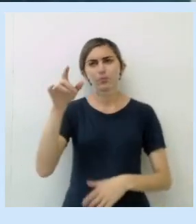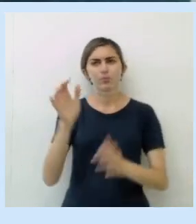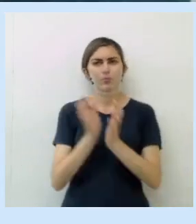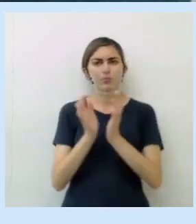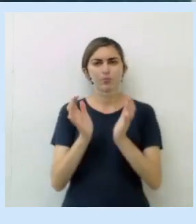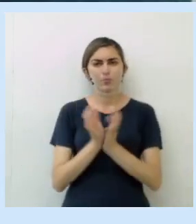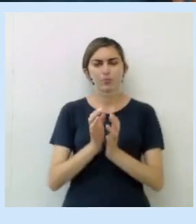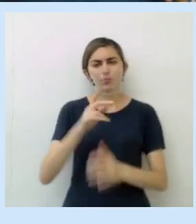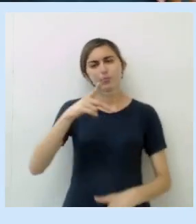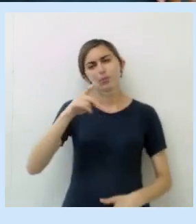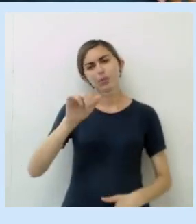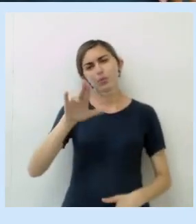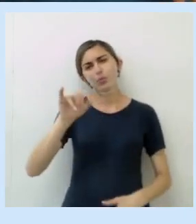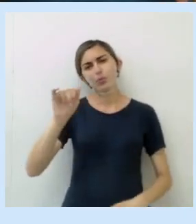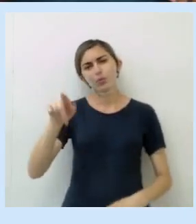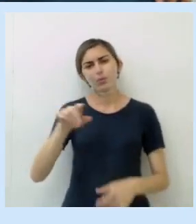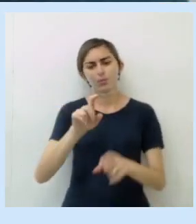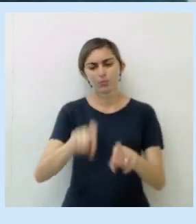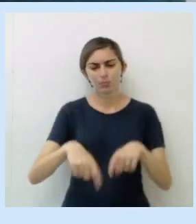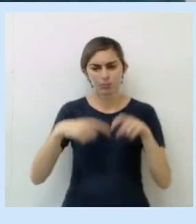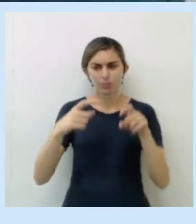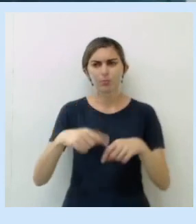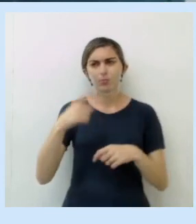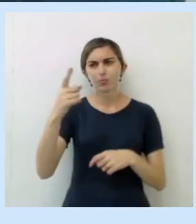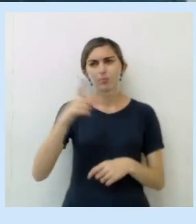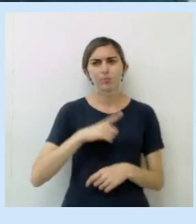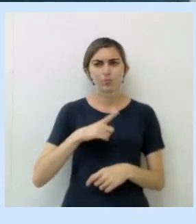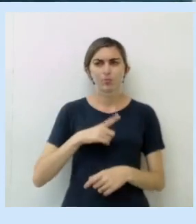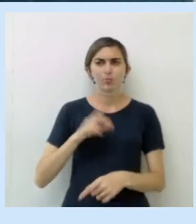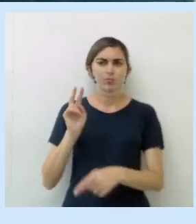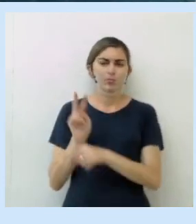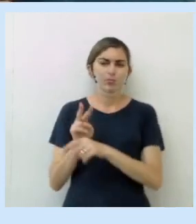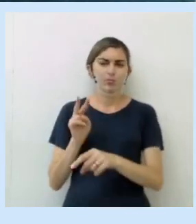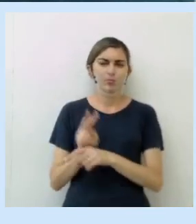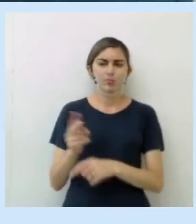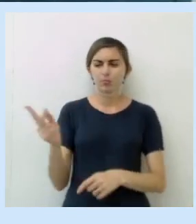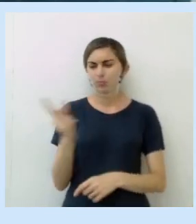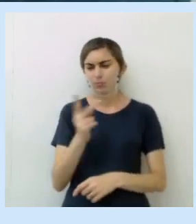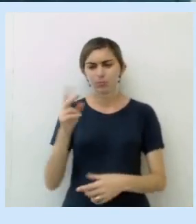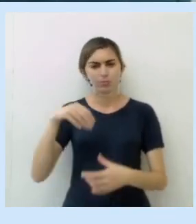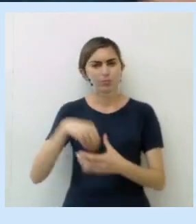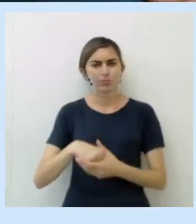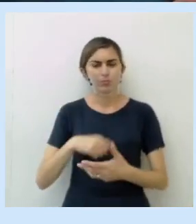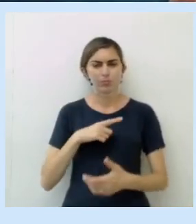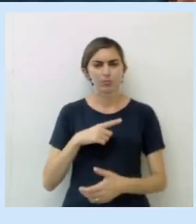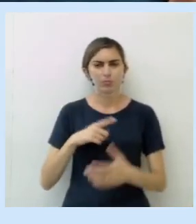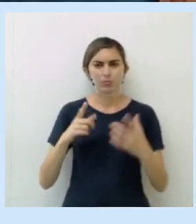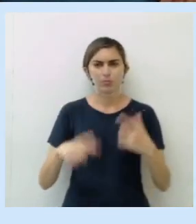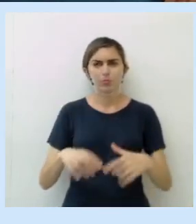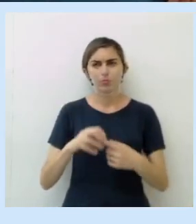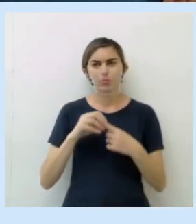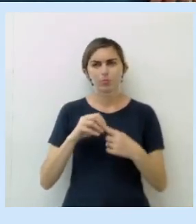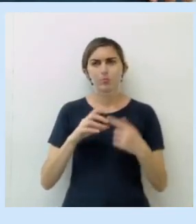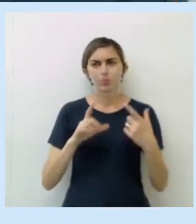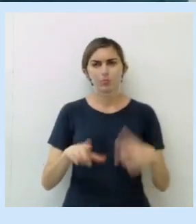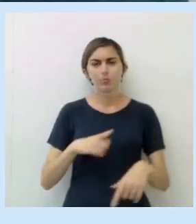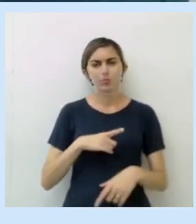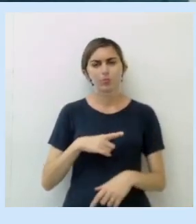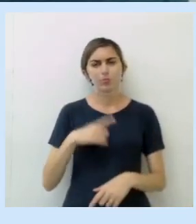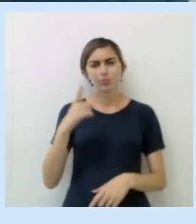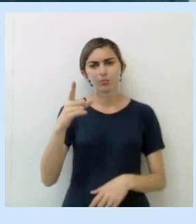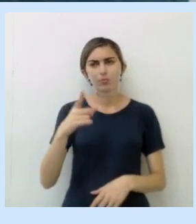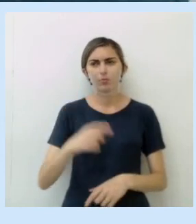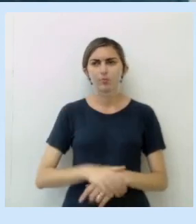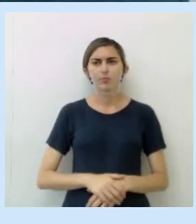a pecuária e a agricultura. Então a gente vai ter as duas demandas dentro de um único espaço. Então a gente tem